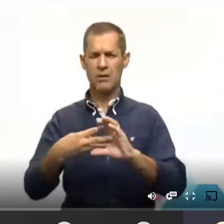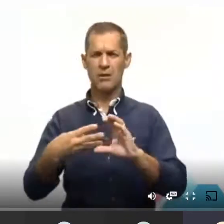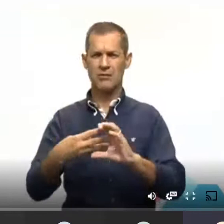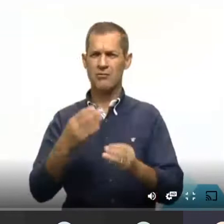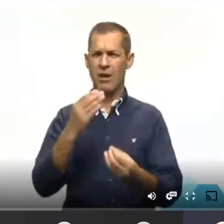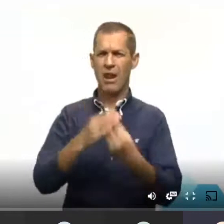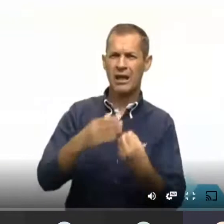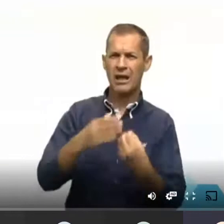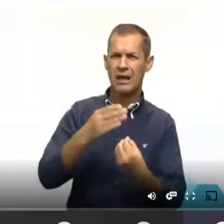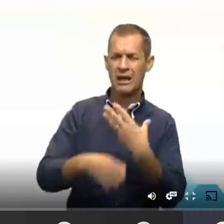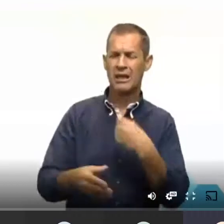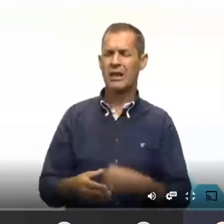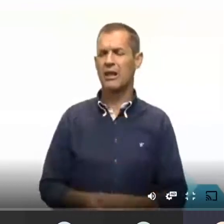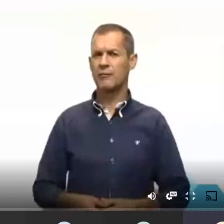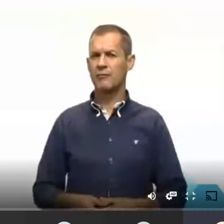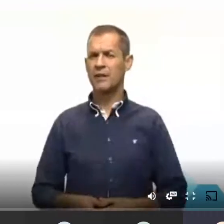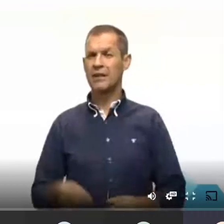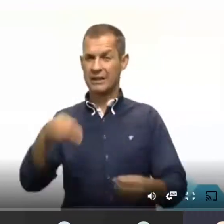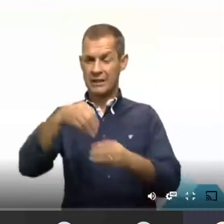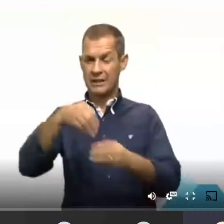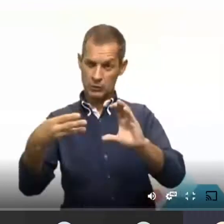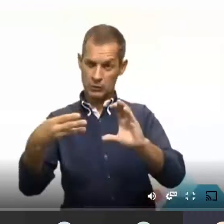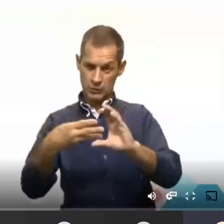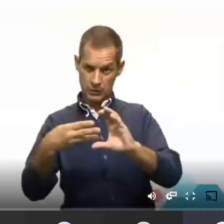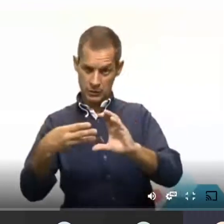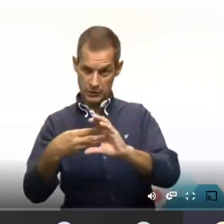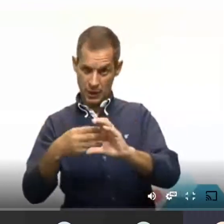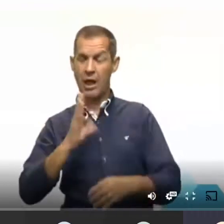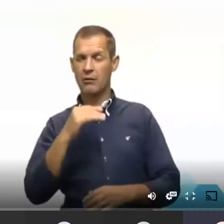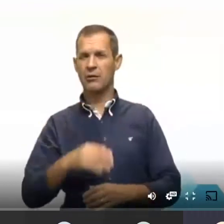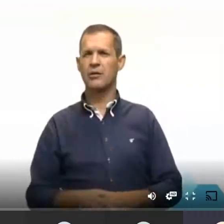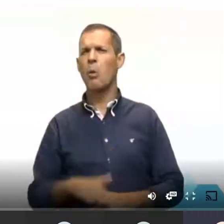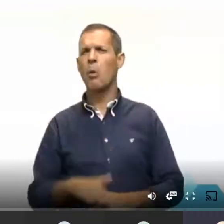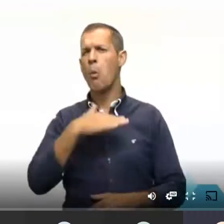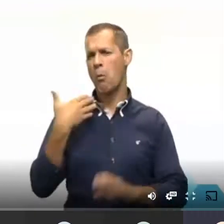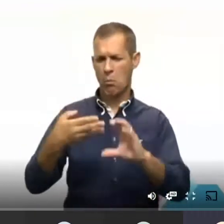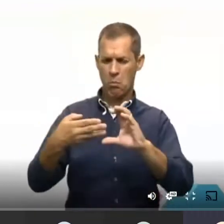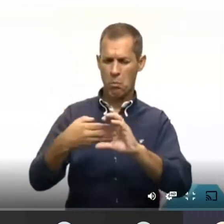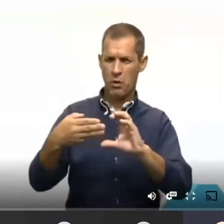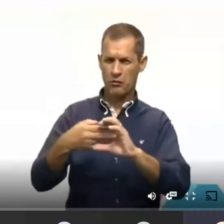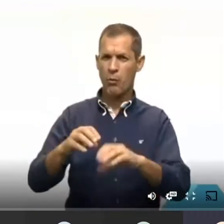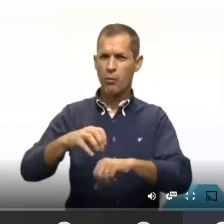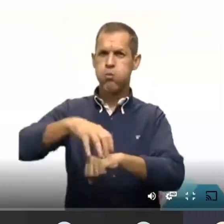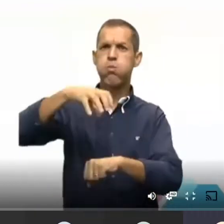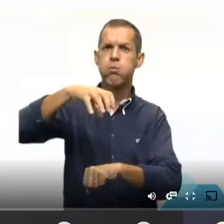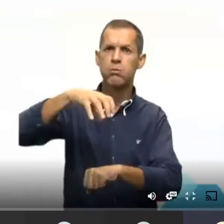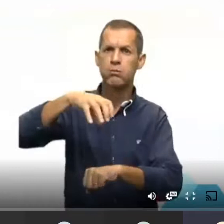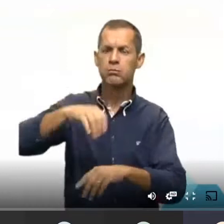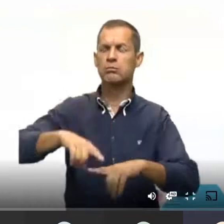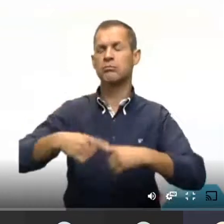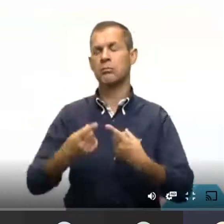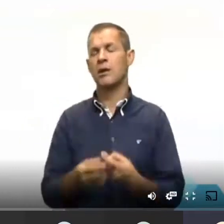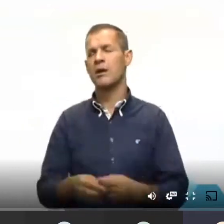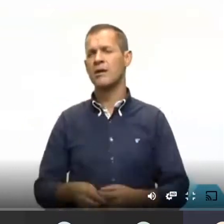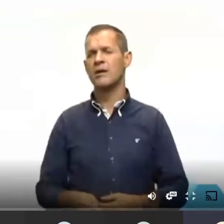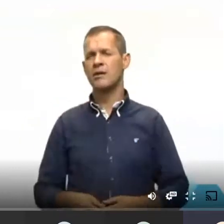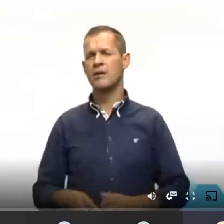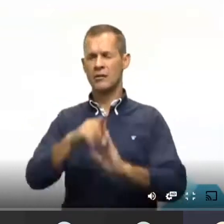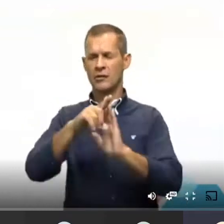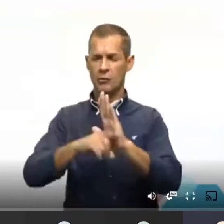ela vai criar no ambiente, no microambiente onde ocorreu necrose, inflamação. Ela é